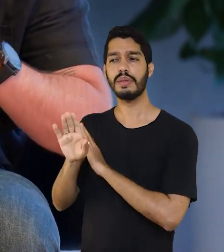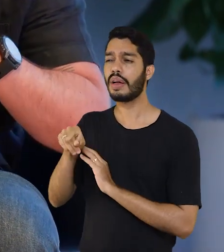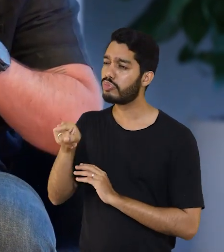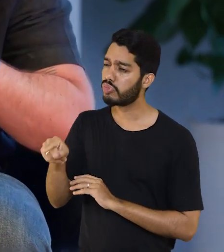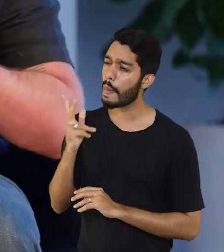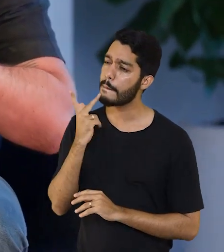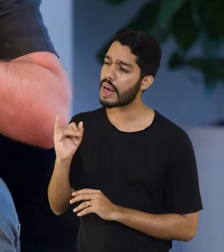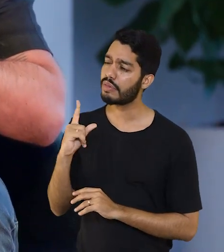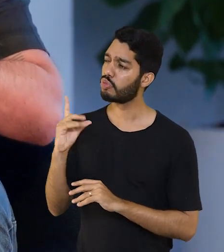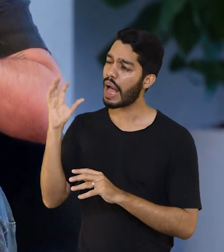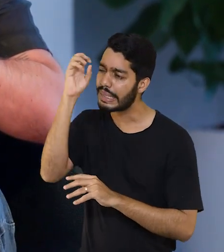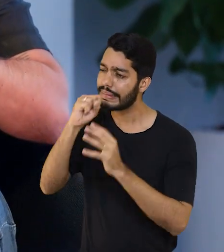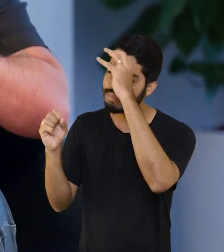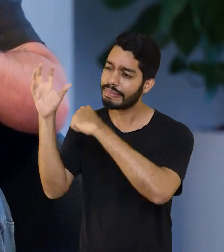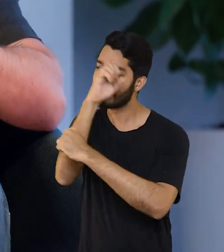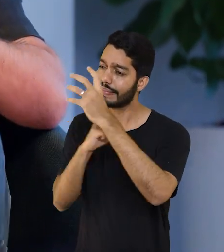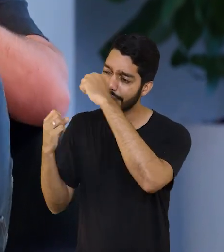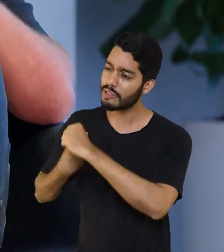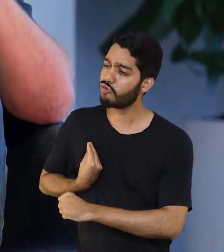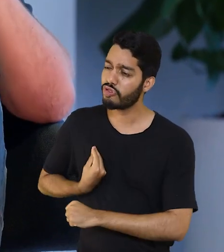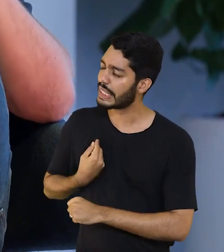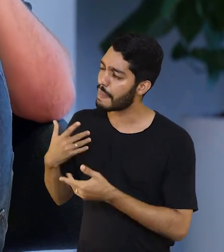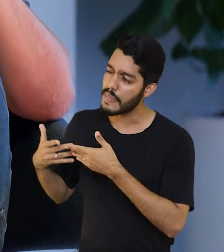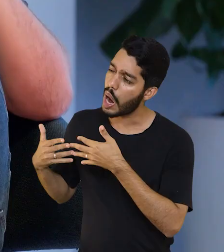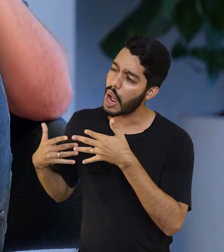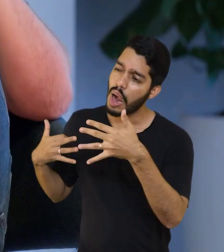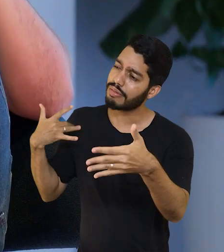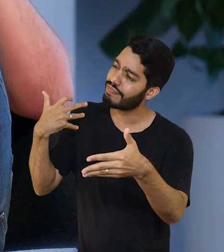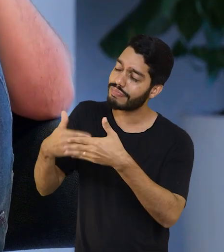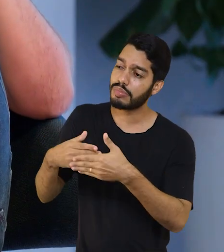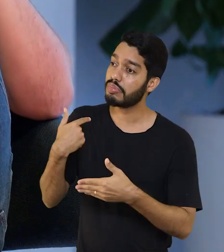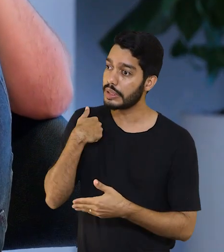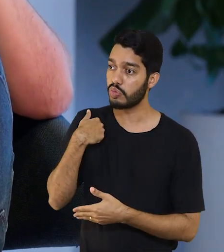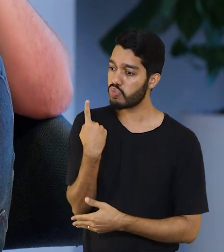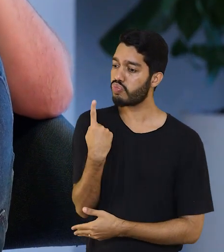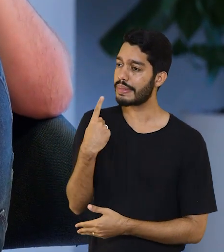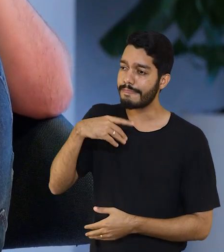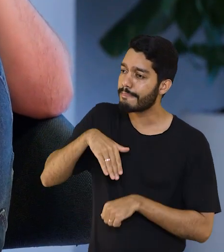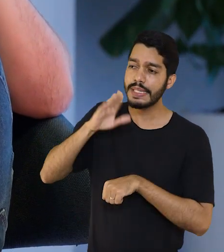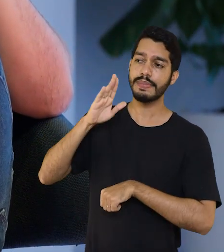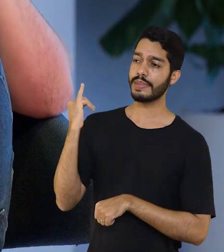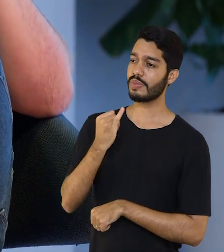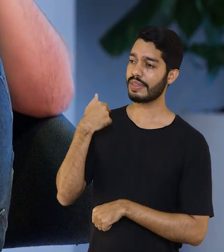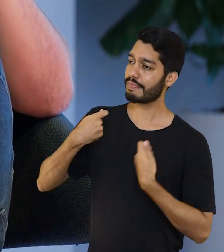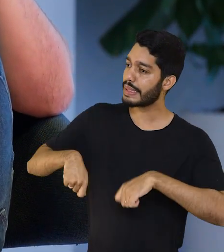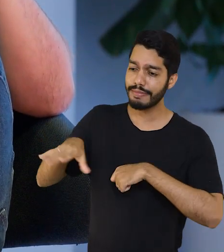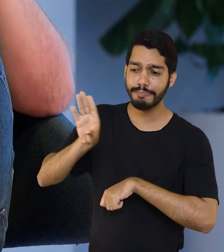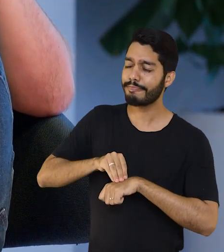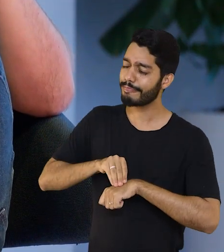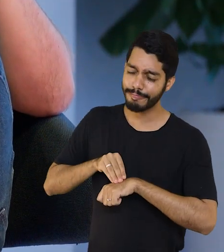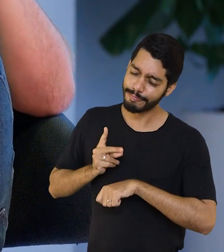eu perguntei para ele, pai, de tudo que você aprendeu na vida, qual é o aprendizado mais importante que eu nunca posso esquecer? E